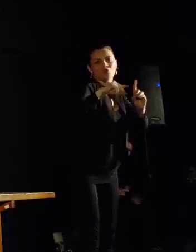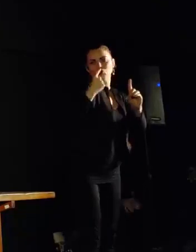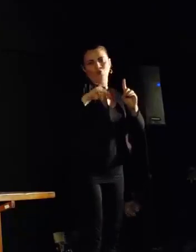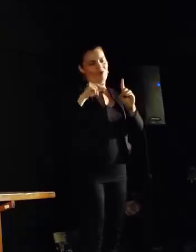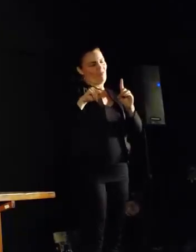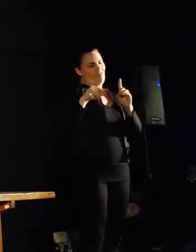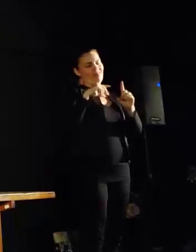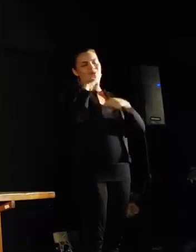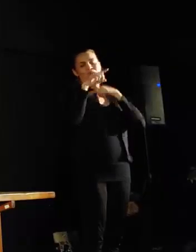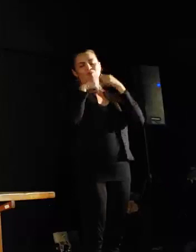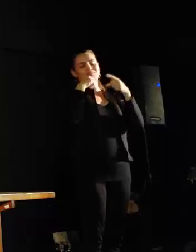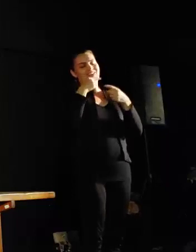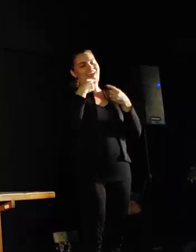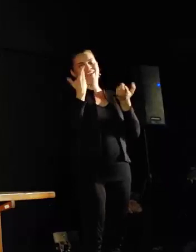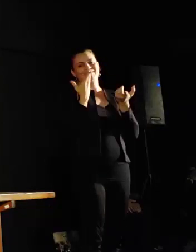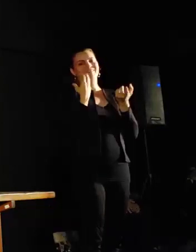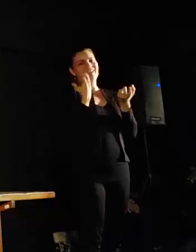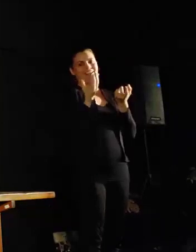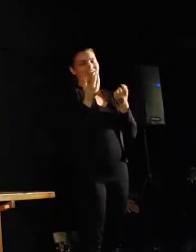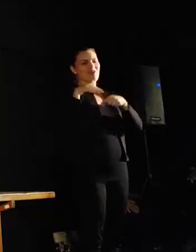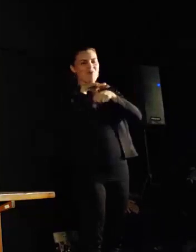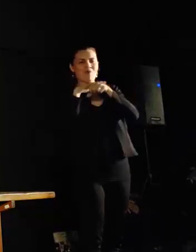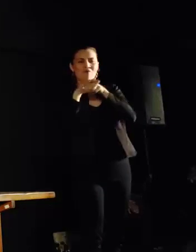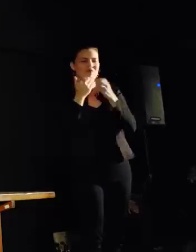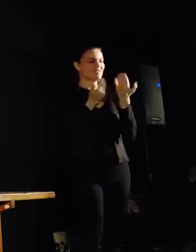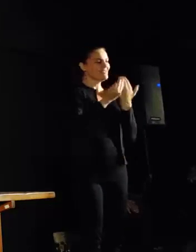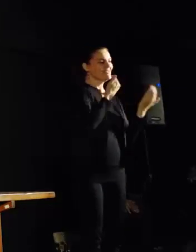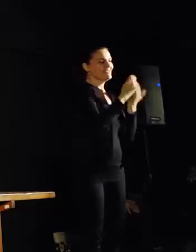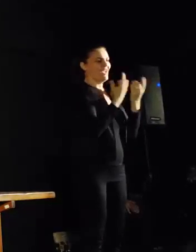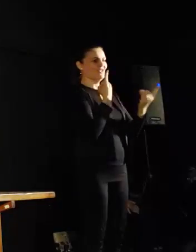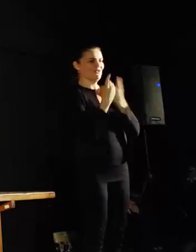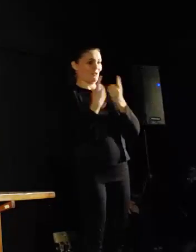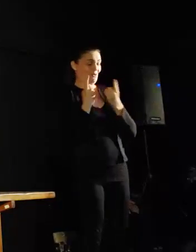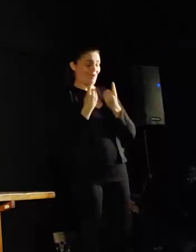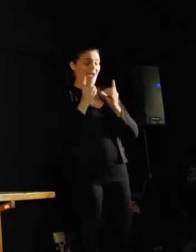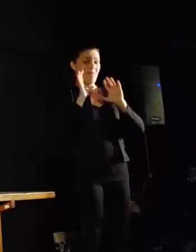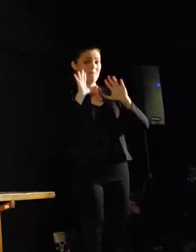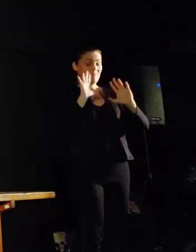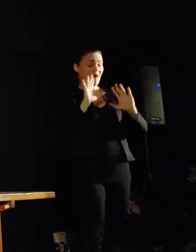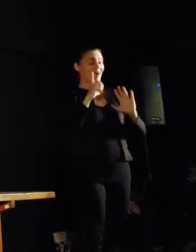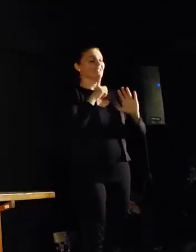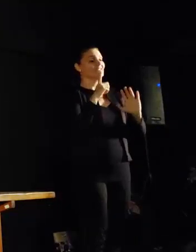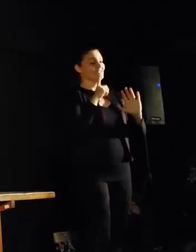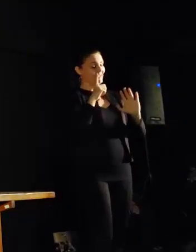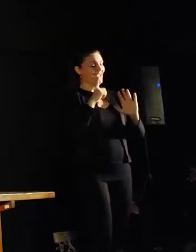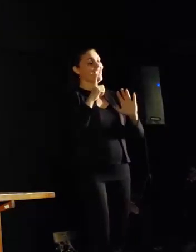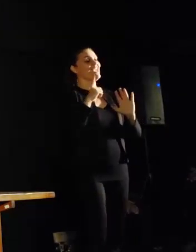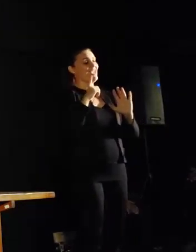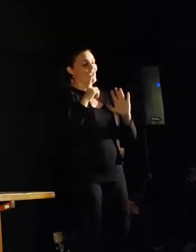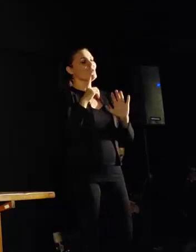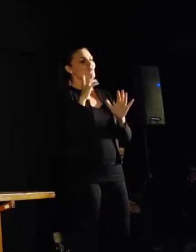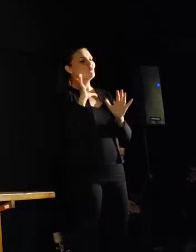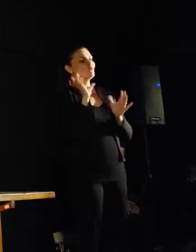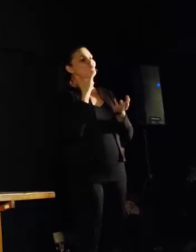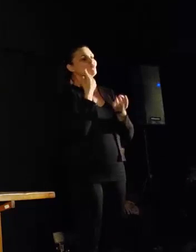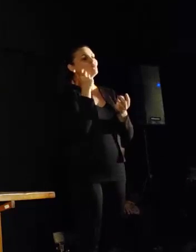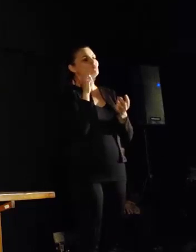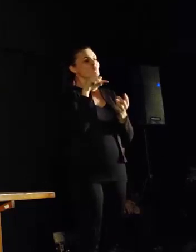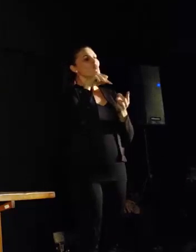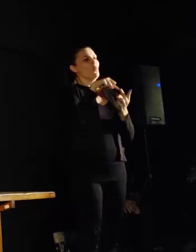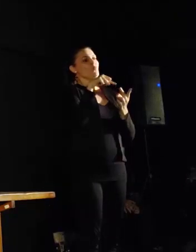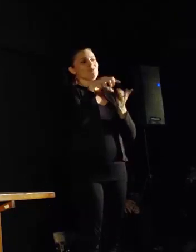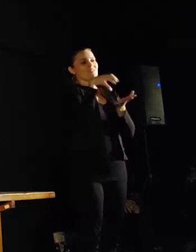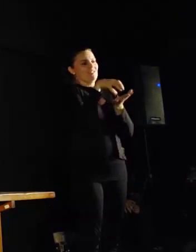Agora é óbvio que há um setor que aderiu no último